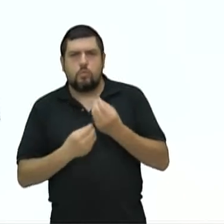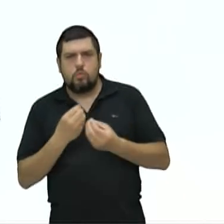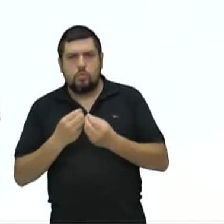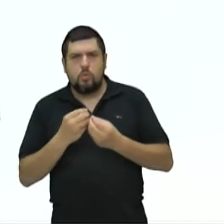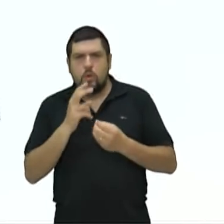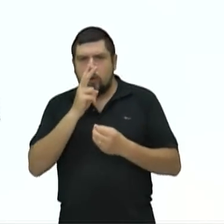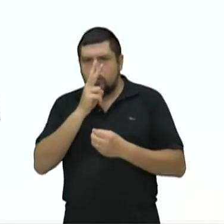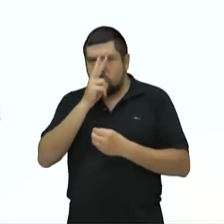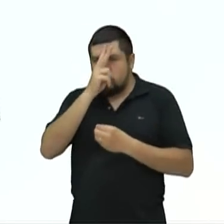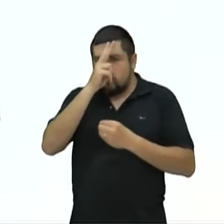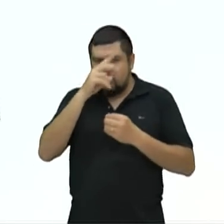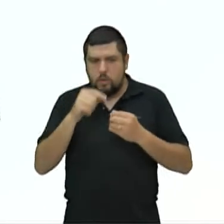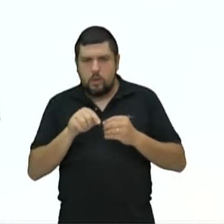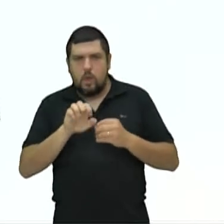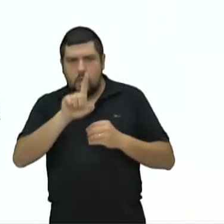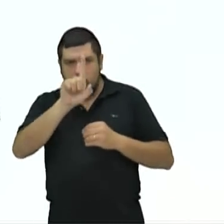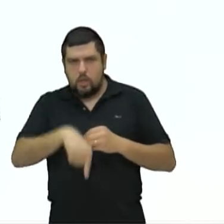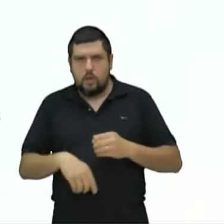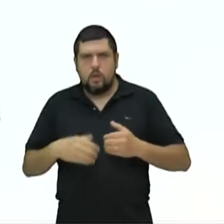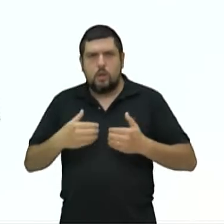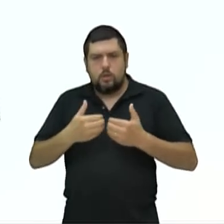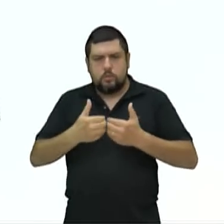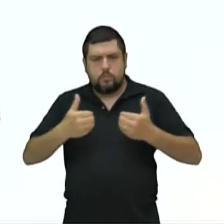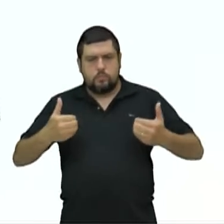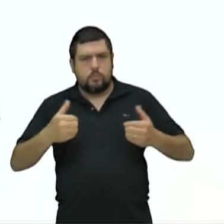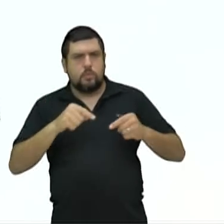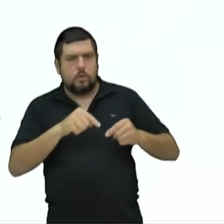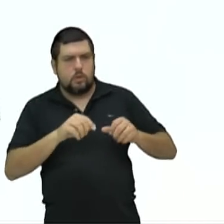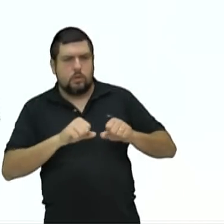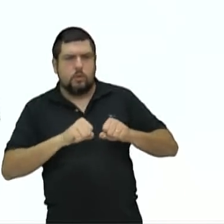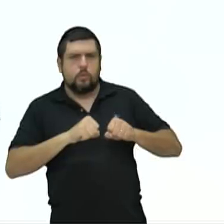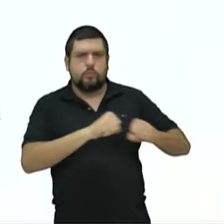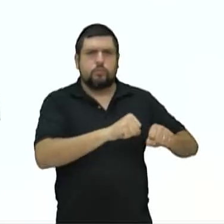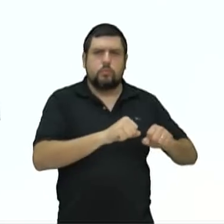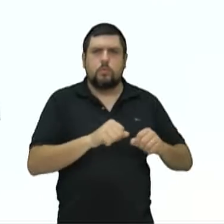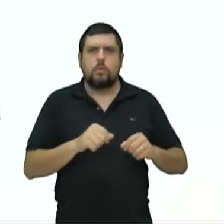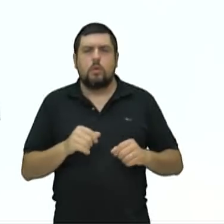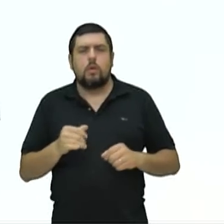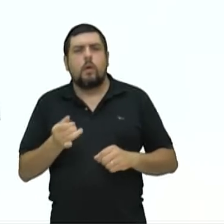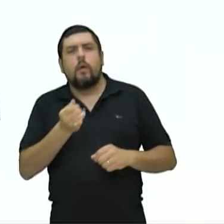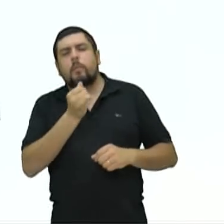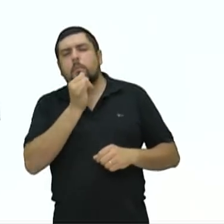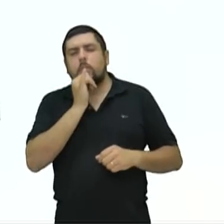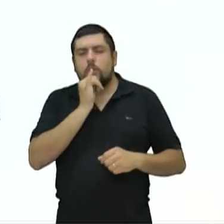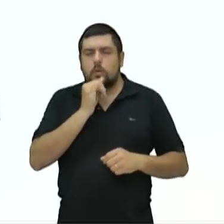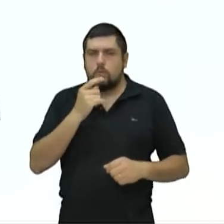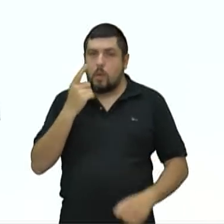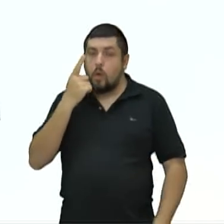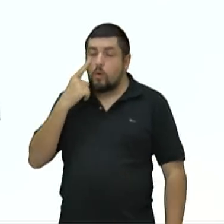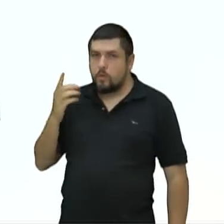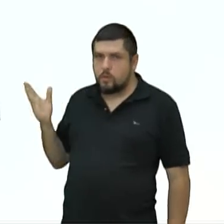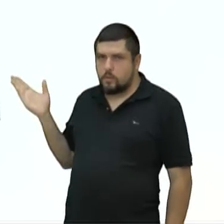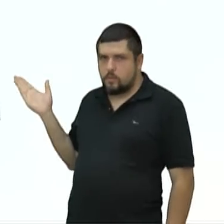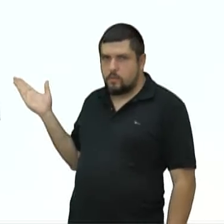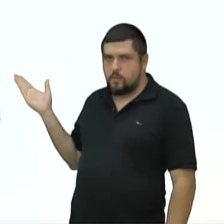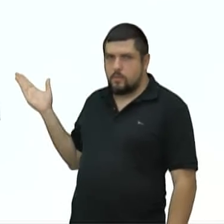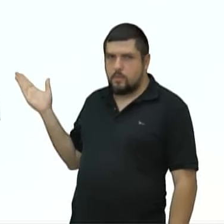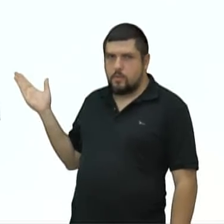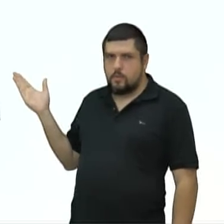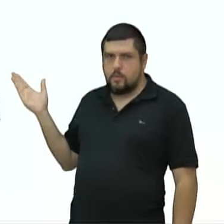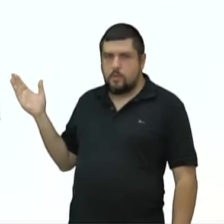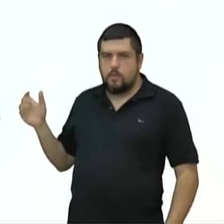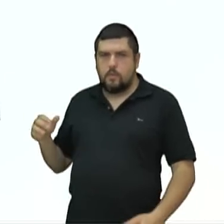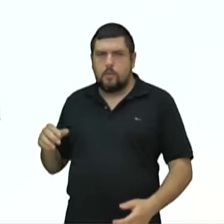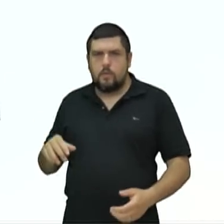diferentes, certo? Então, a gente pode analisar isso, por exemplo, num tiro, como essa situação está sendo demonstrada aqui,